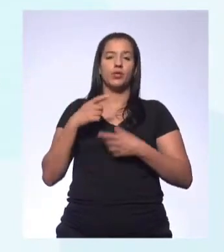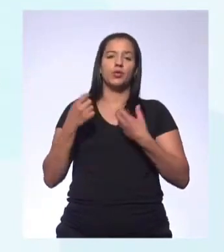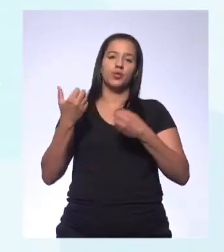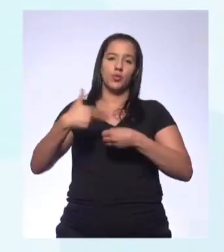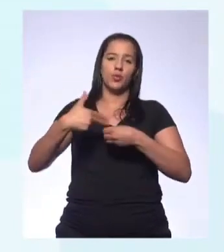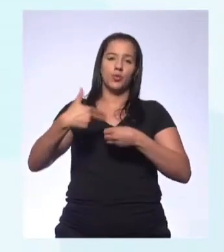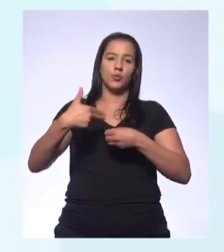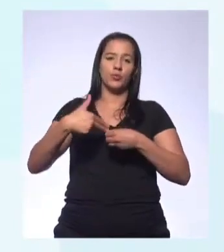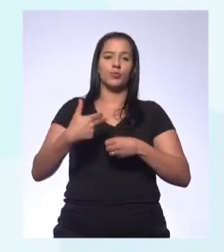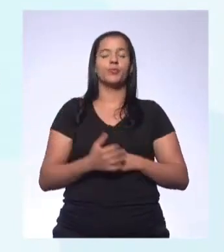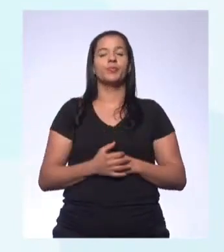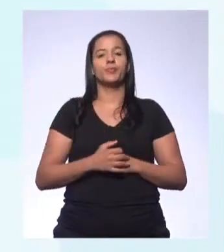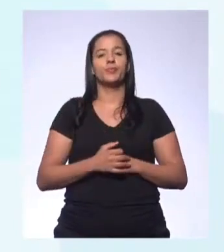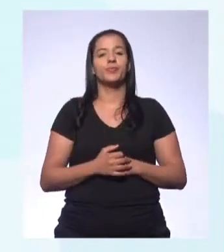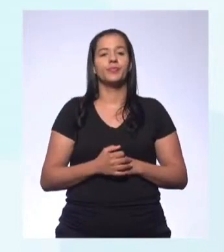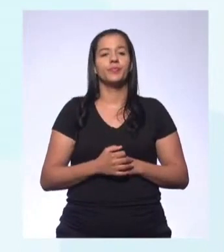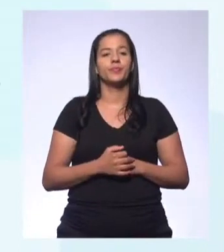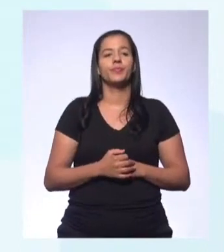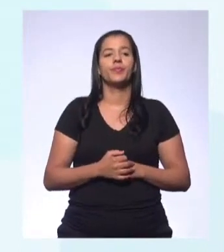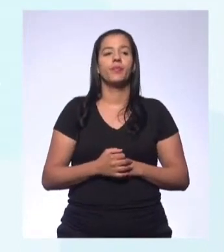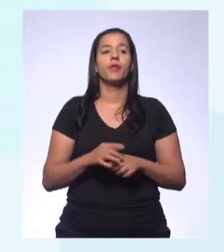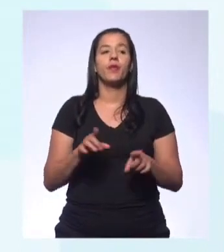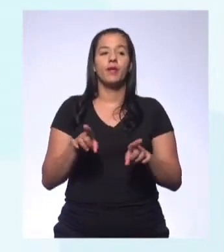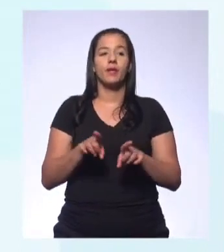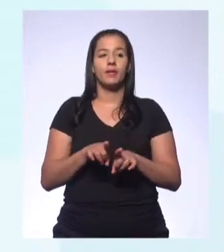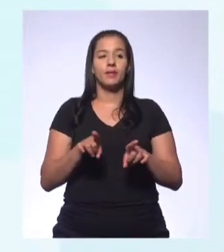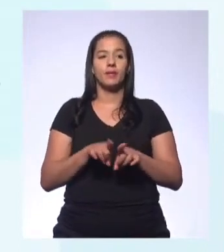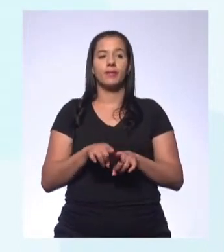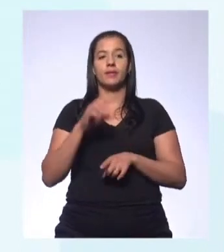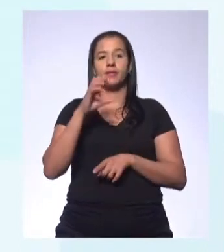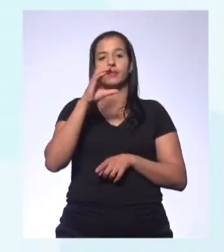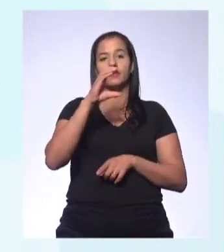nós temos aqui também, né, o monóxido de carbono,